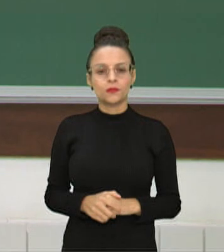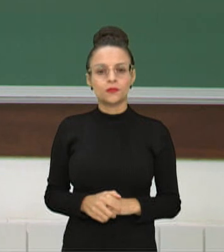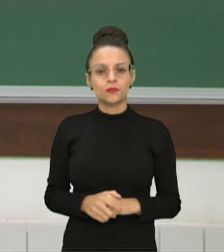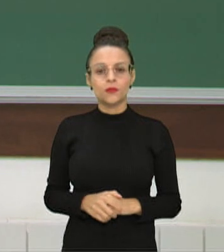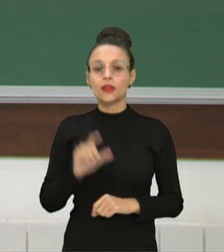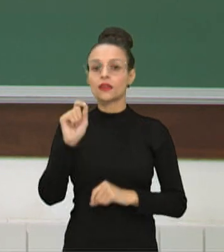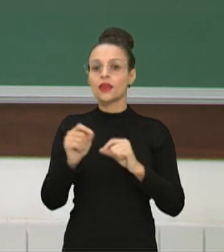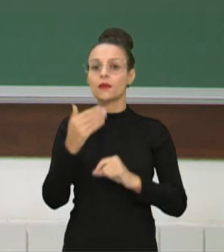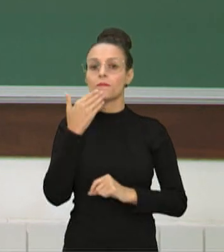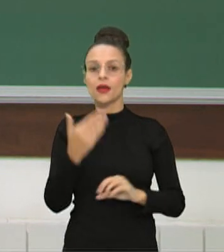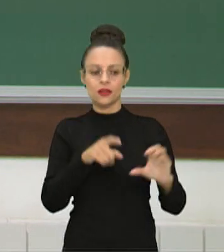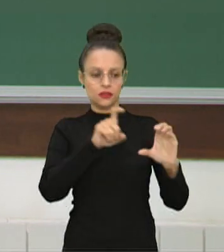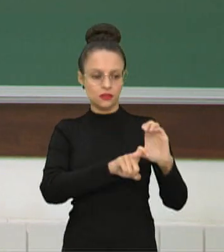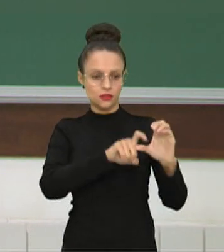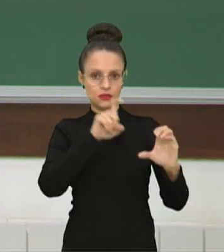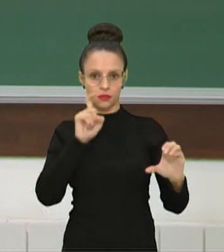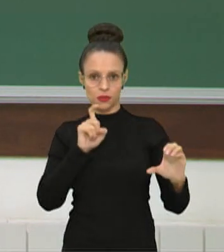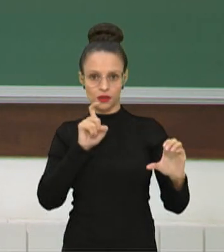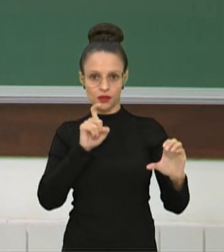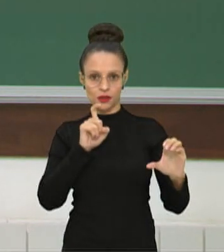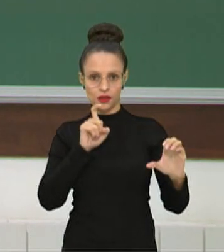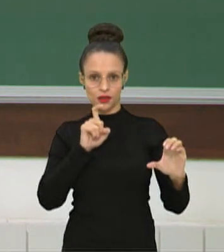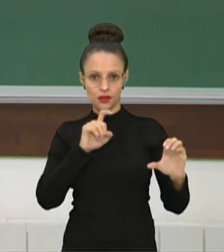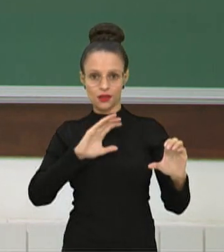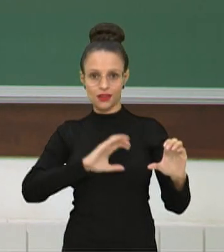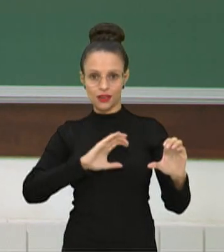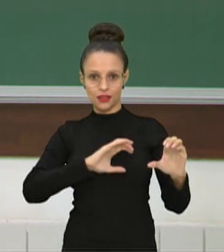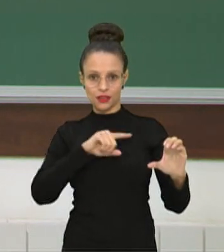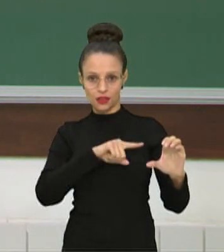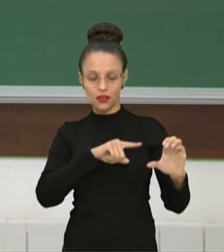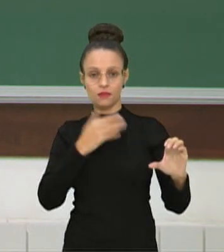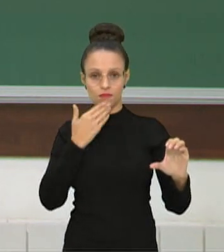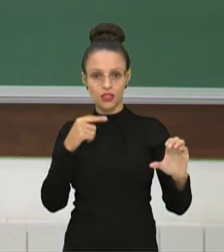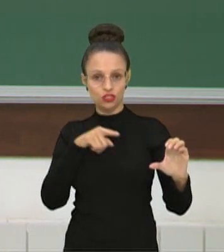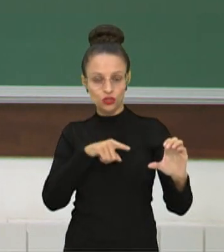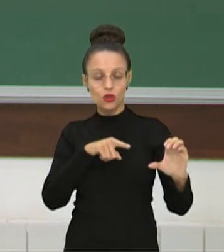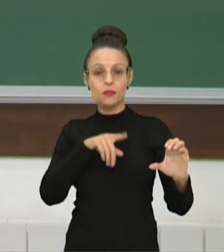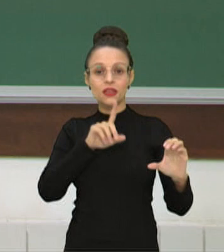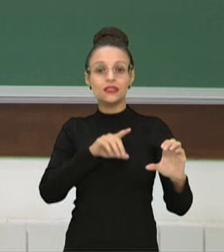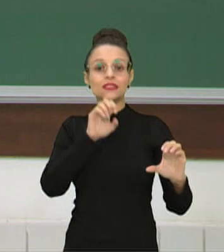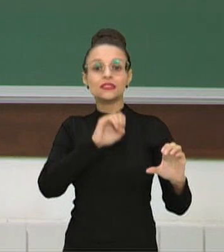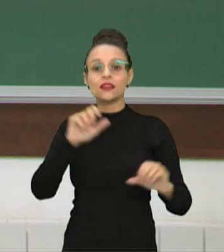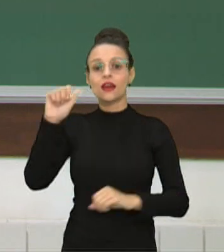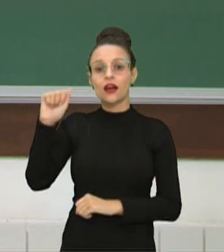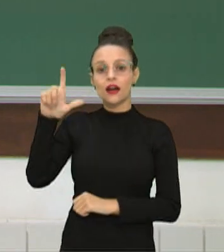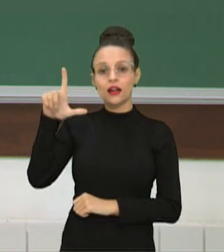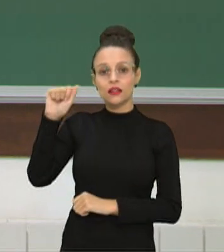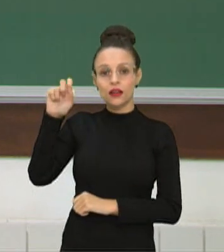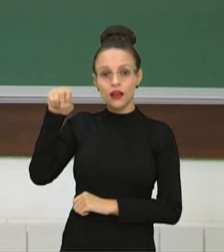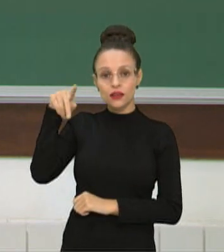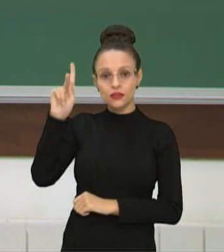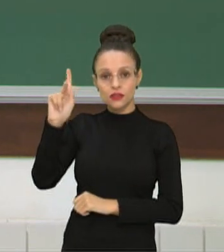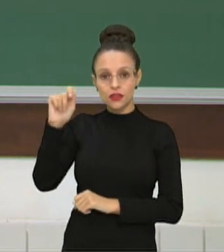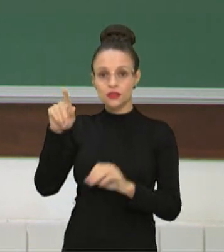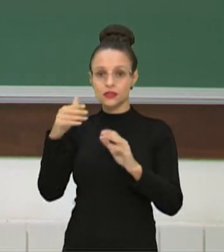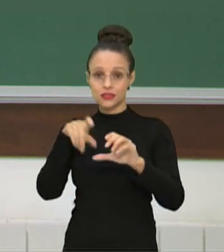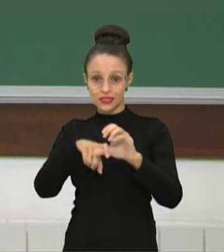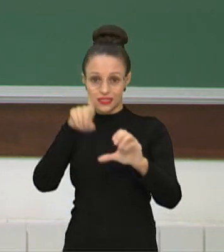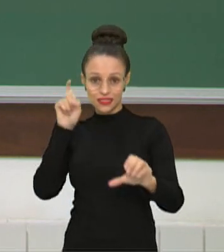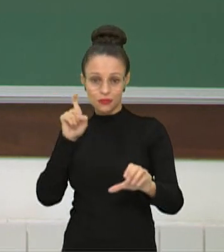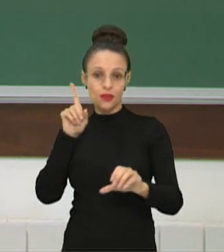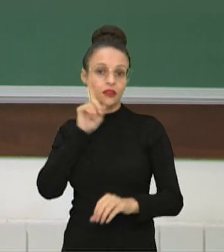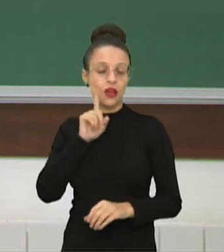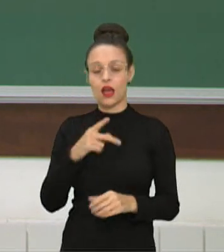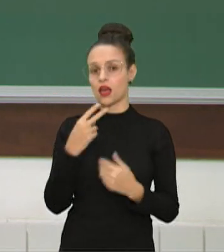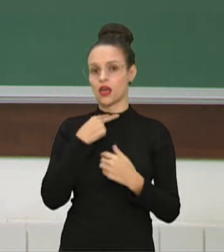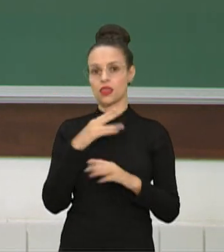quem pede para se separar no Canadá, invoca isso. Mas se o Alasca quiser se separar dos Estados Unidos, eles vão dizer, não, não pode, não